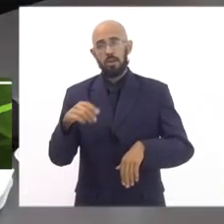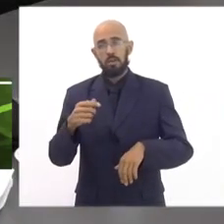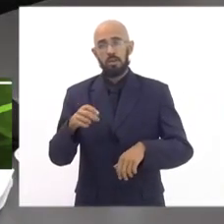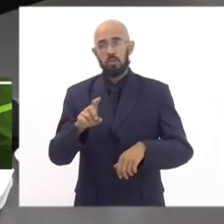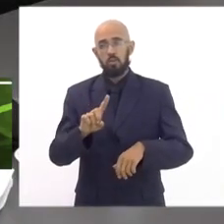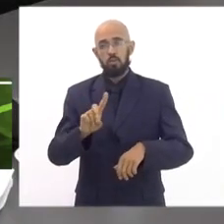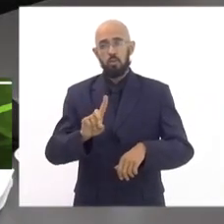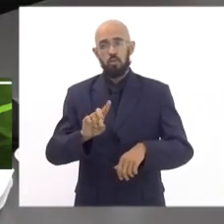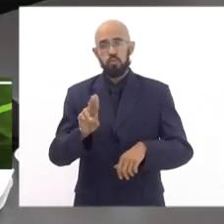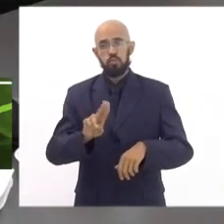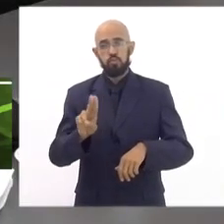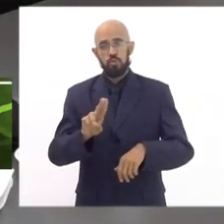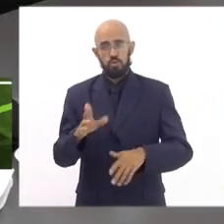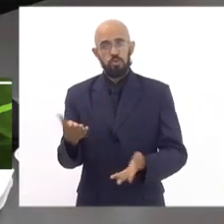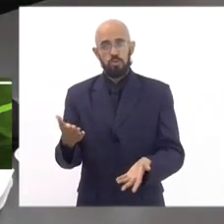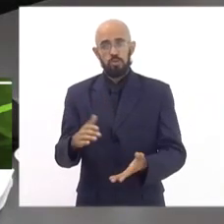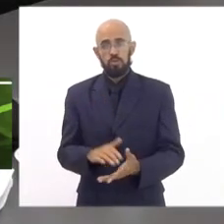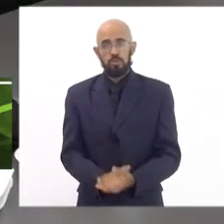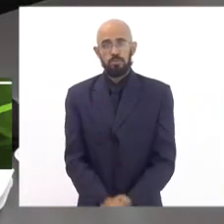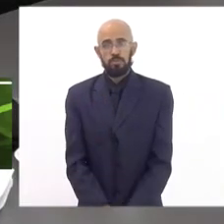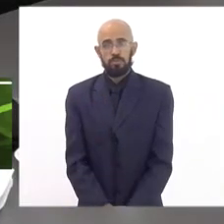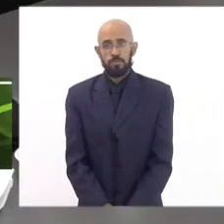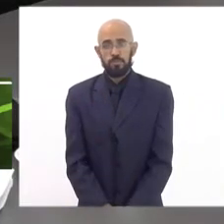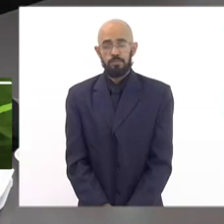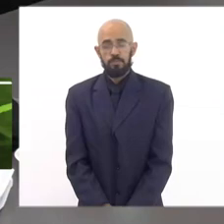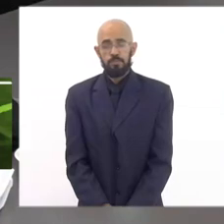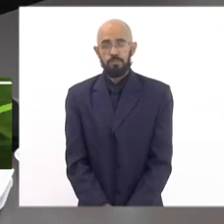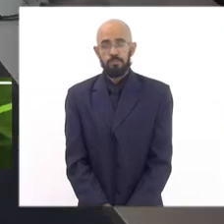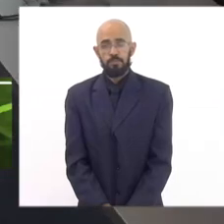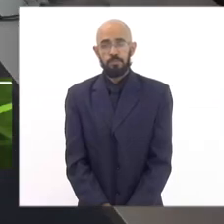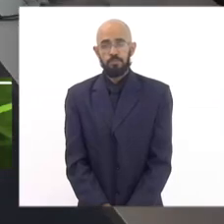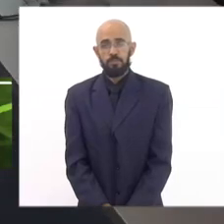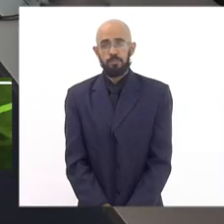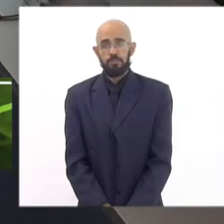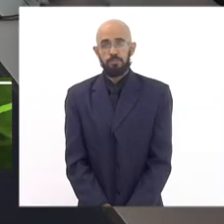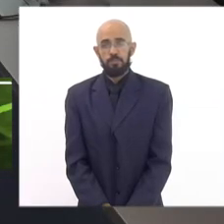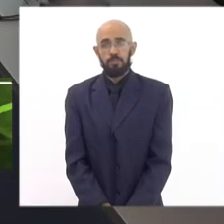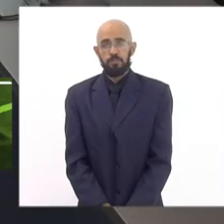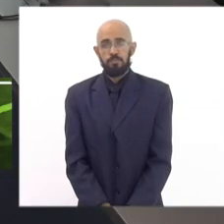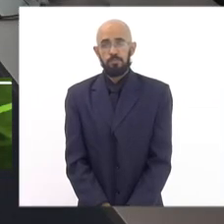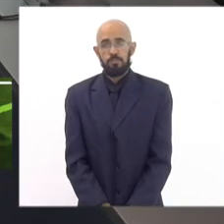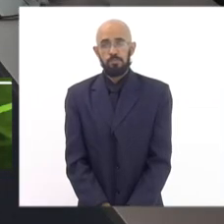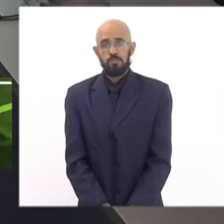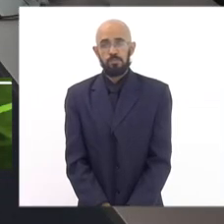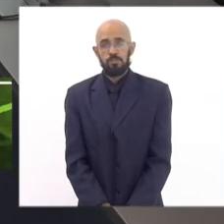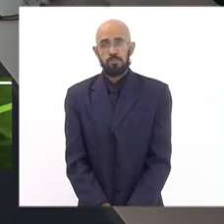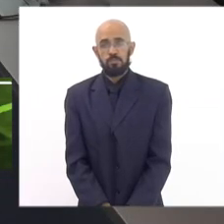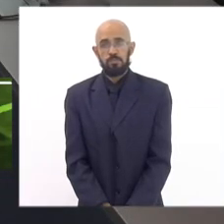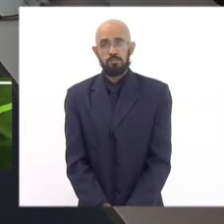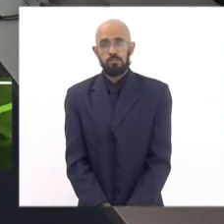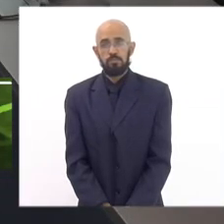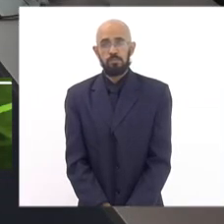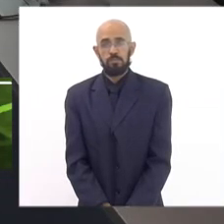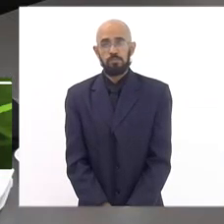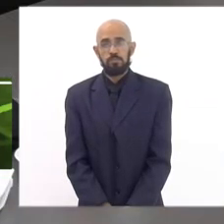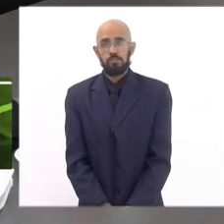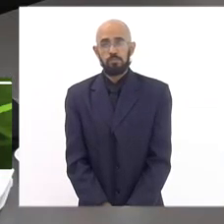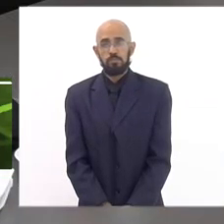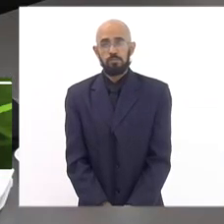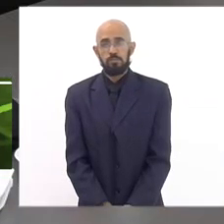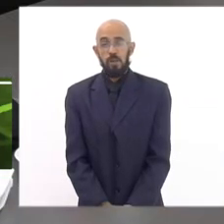Perfeito. Não, mas está aqui. Está na pauta. Só isso. Vou